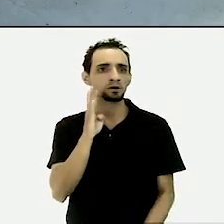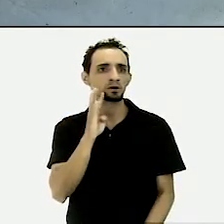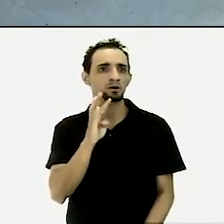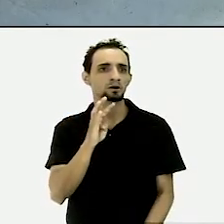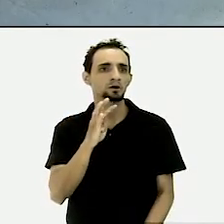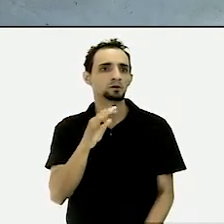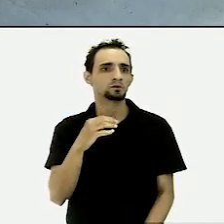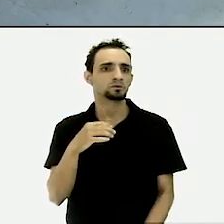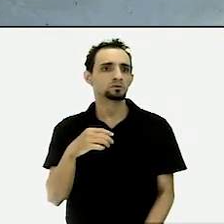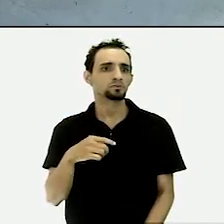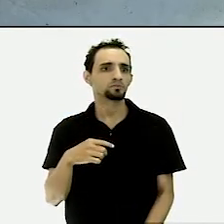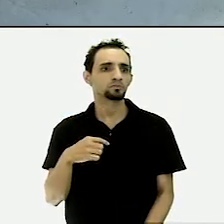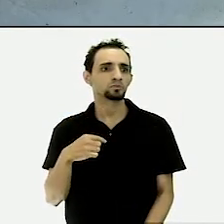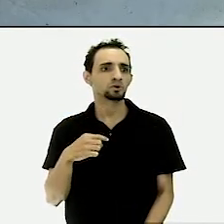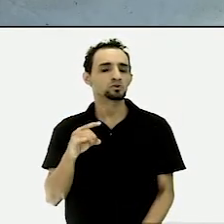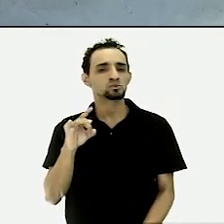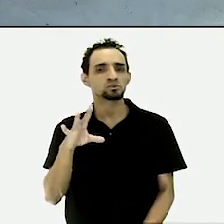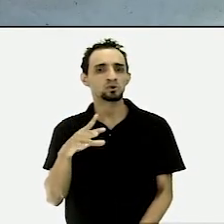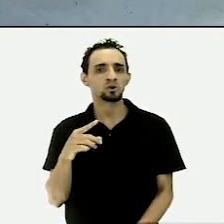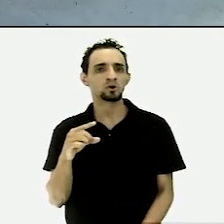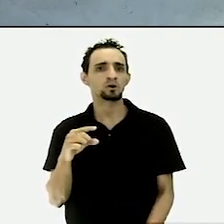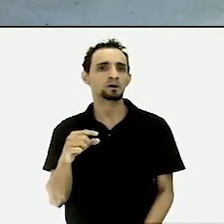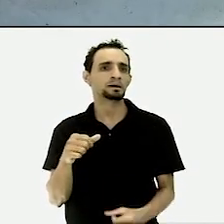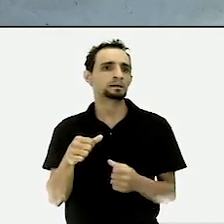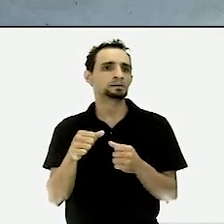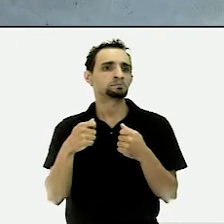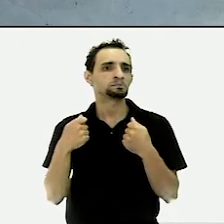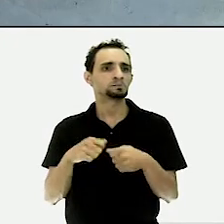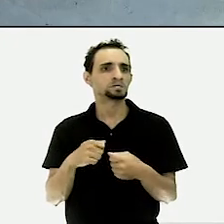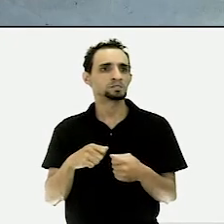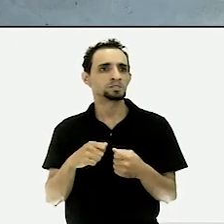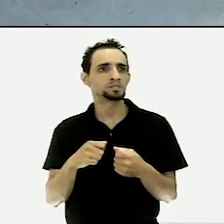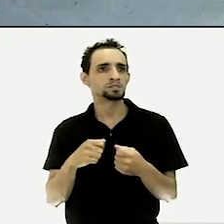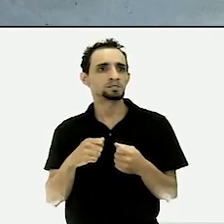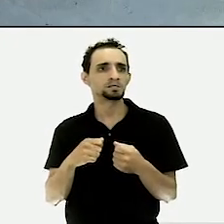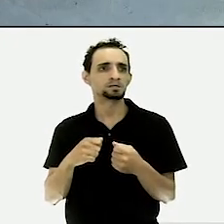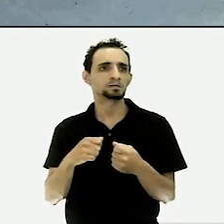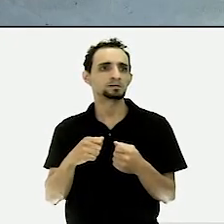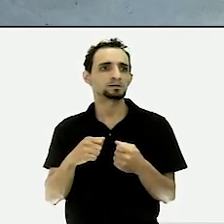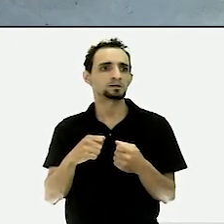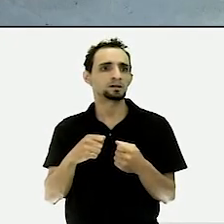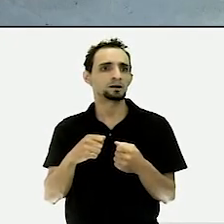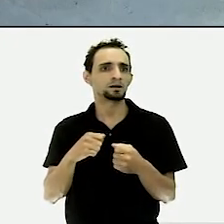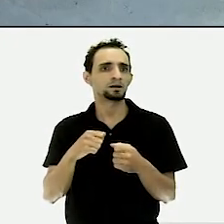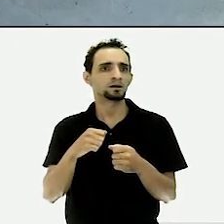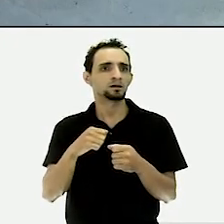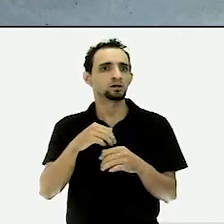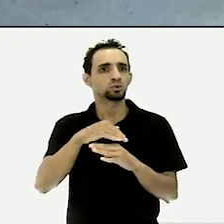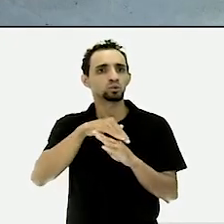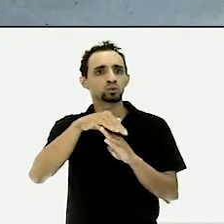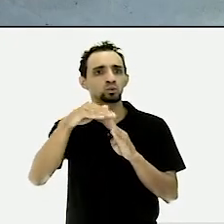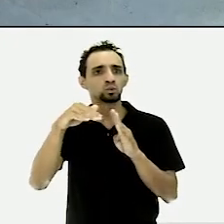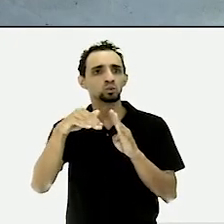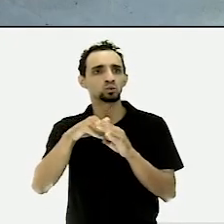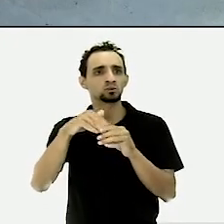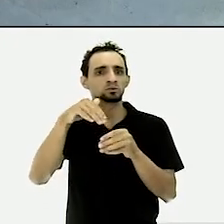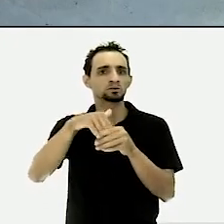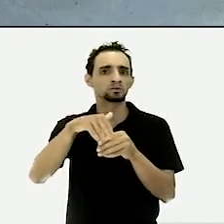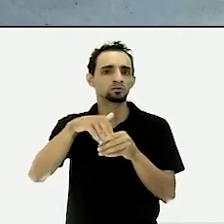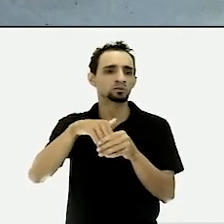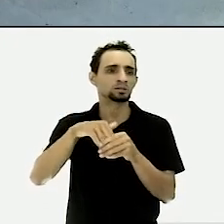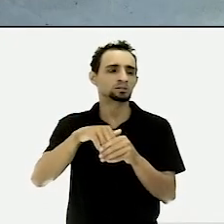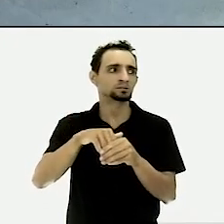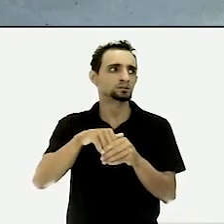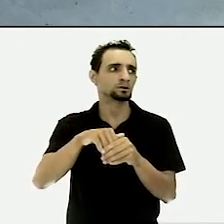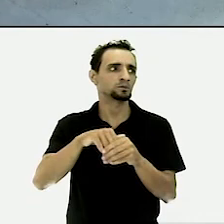funcionamento. Claro que uma infraestrutura melhor melhoraria para eles ali e tal. Mas eu quero deixar aqui a minha